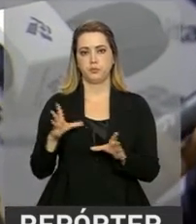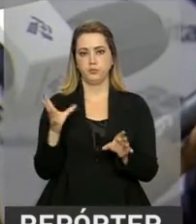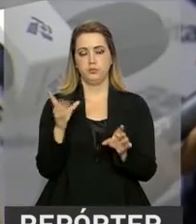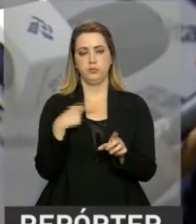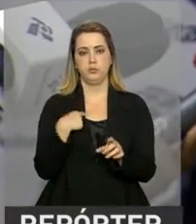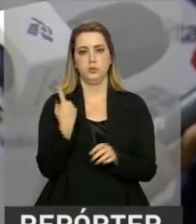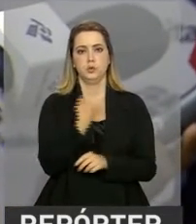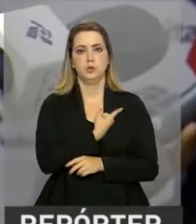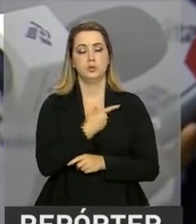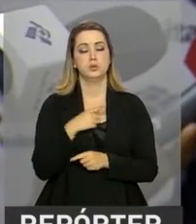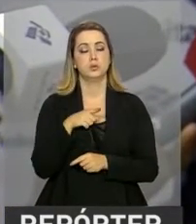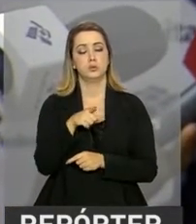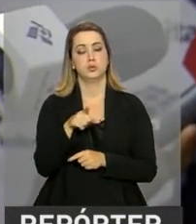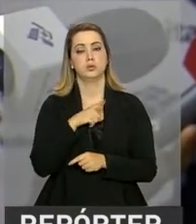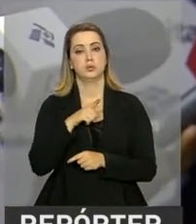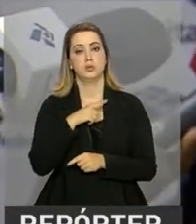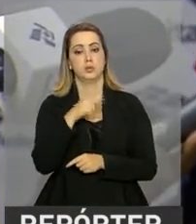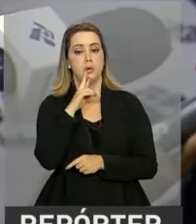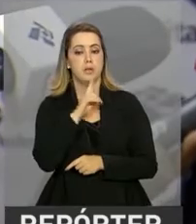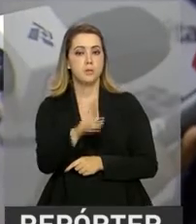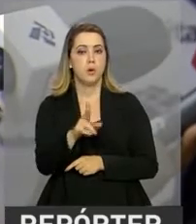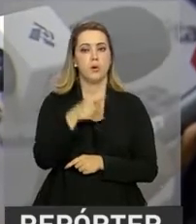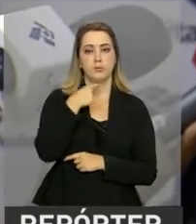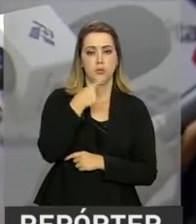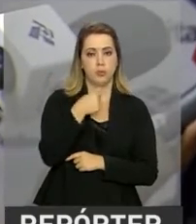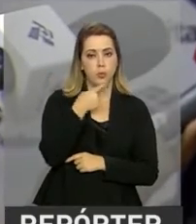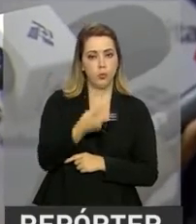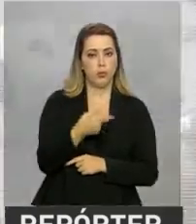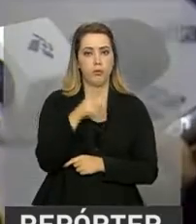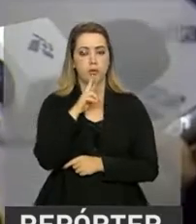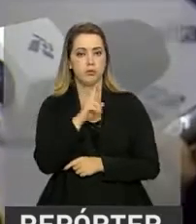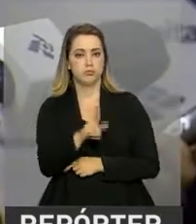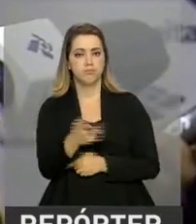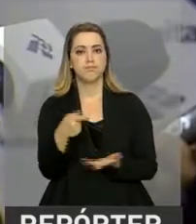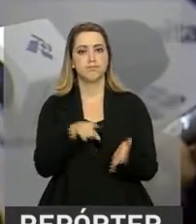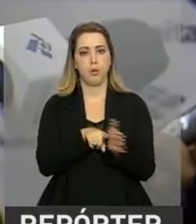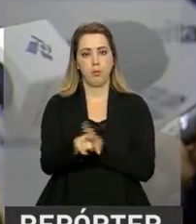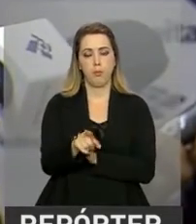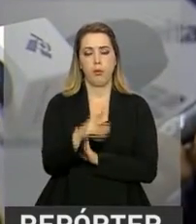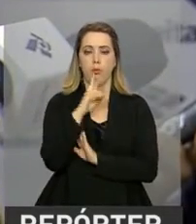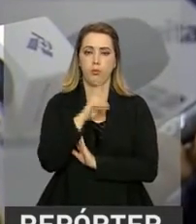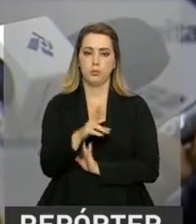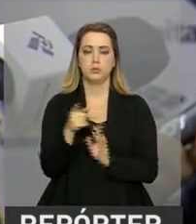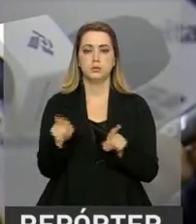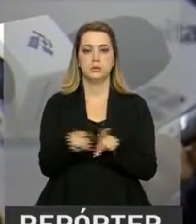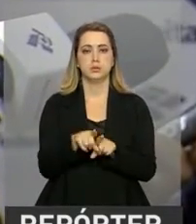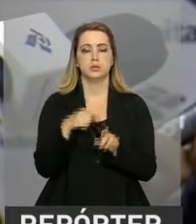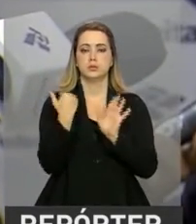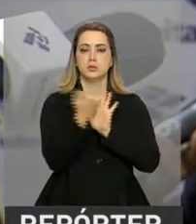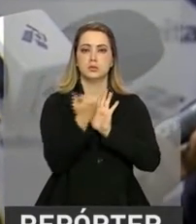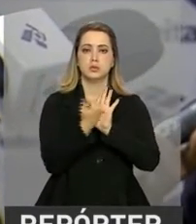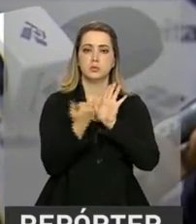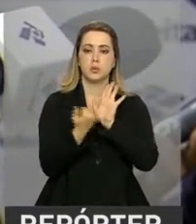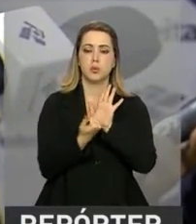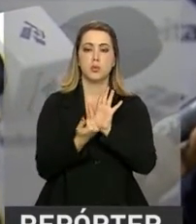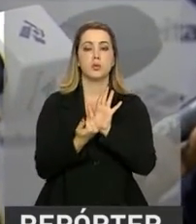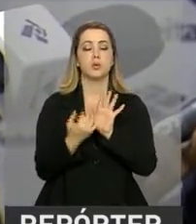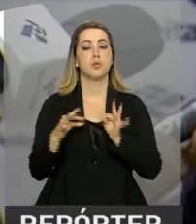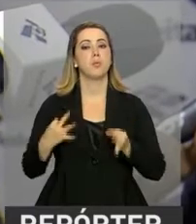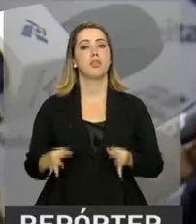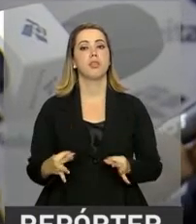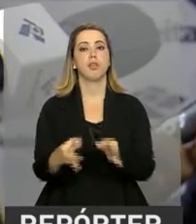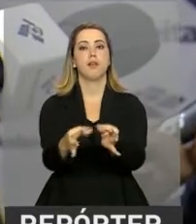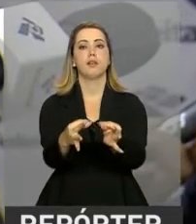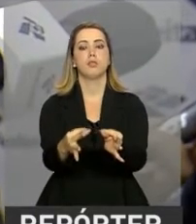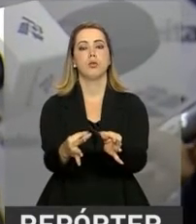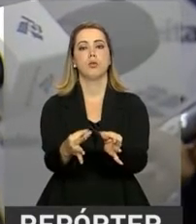oferecemos um perguntas e respostas com 50 questões além de oferecer um programa solução tecnológico é